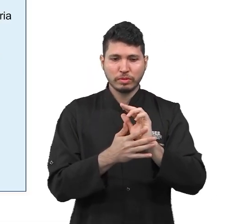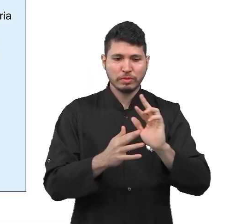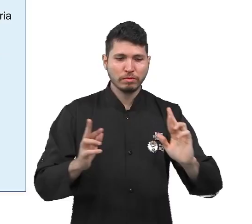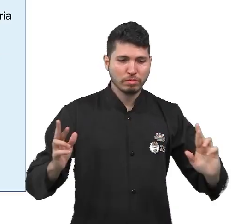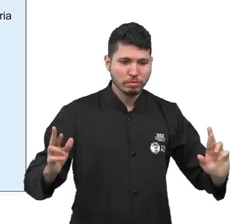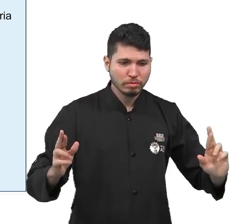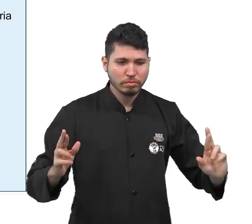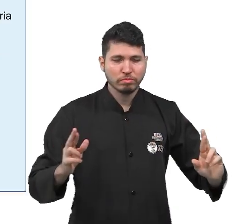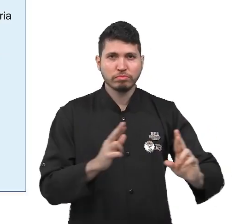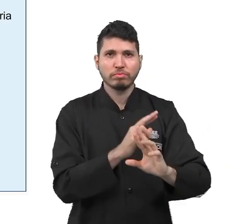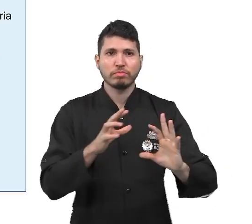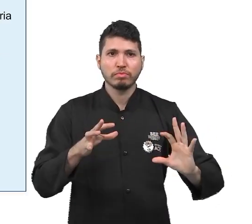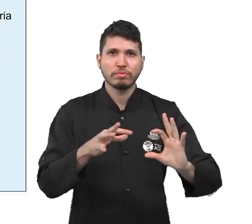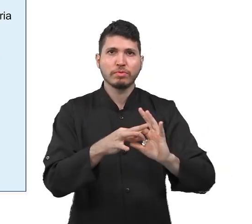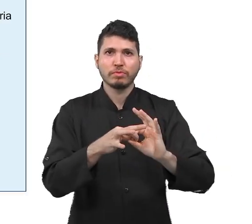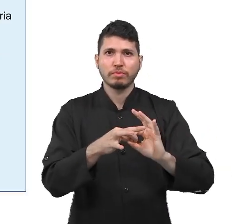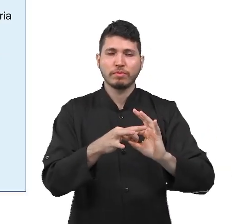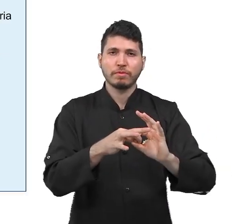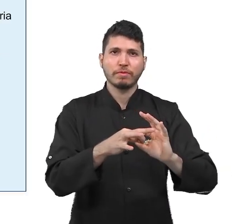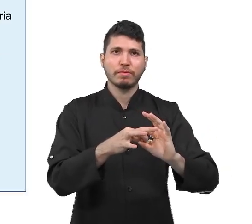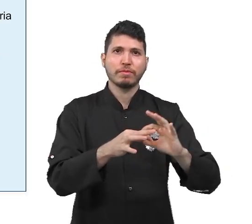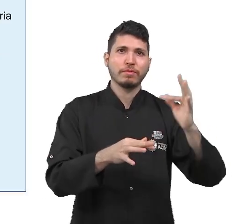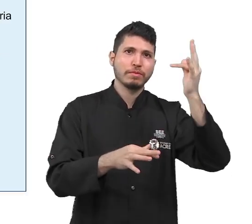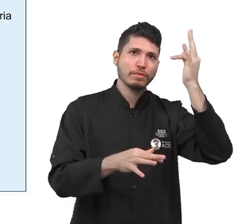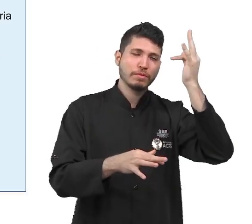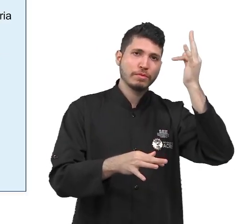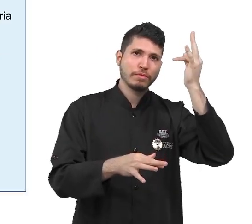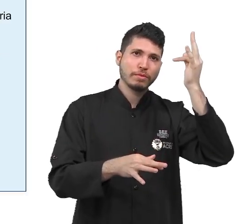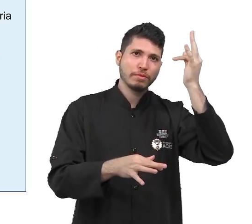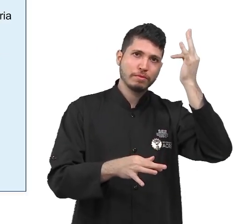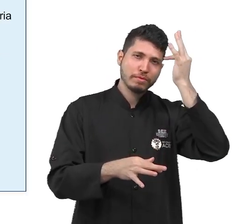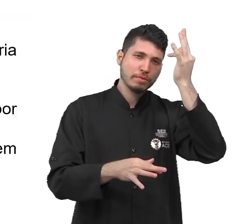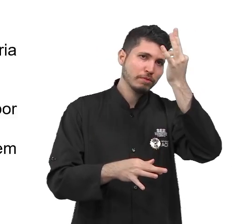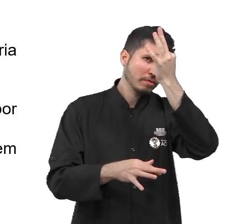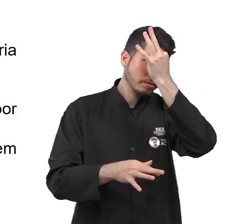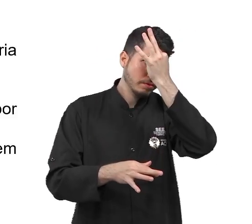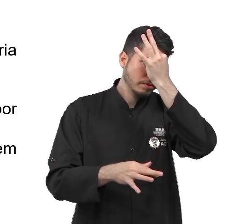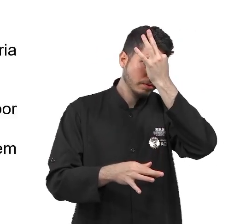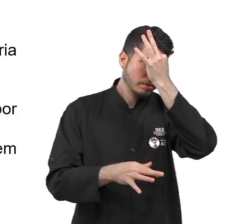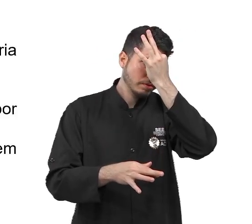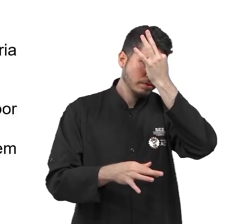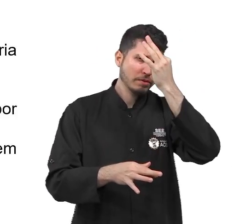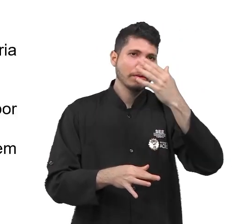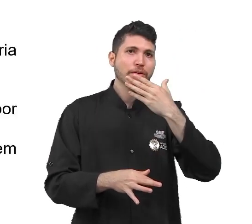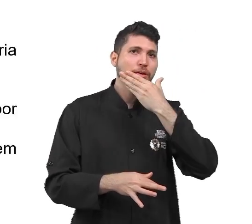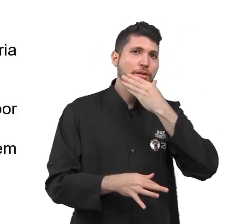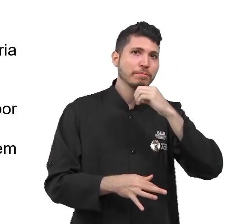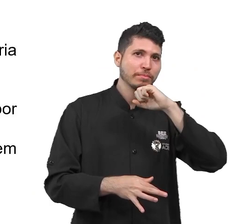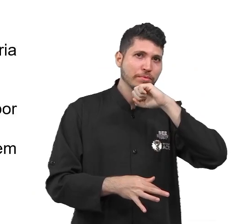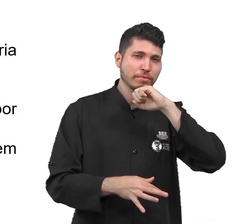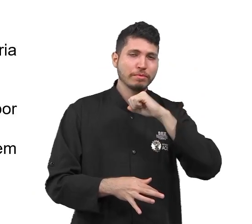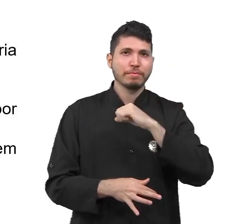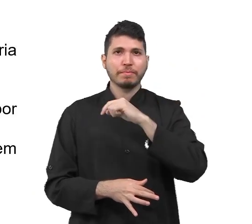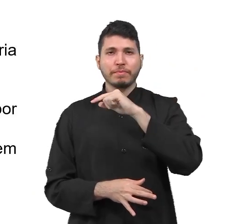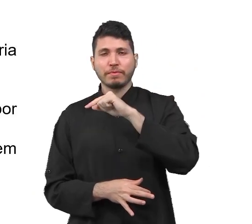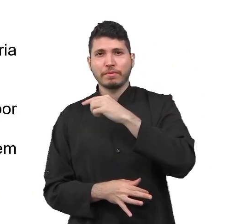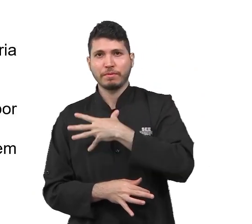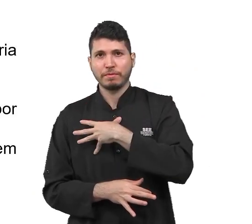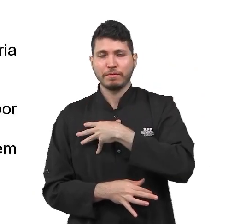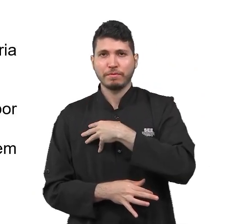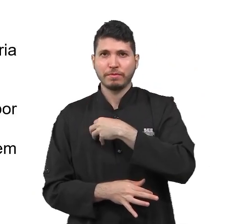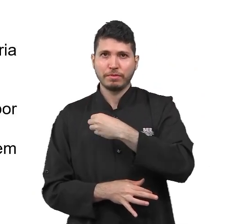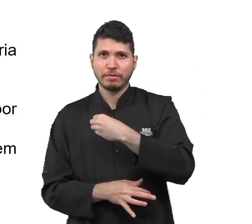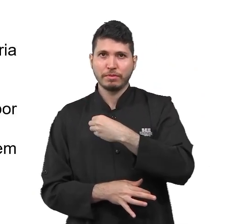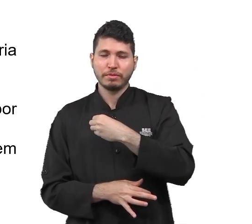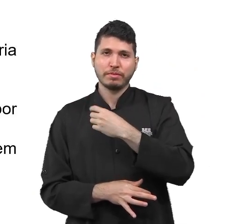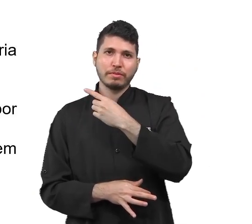entre mãe, filosofia, e filha, a ciência. Então, a filosofia da